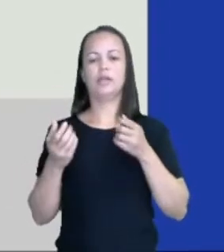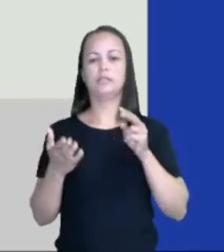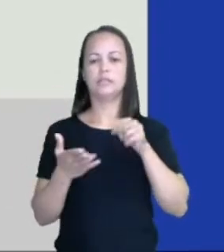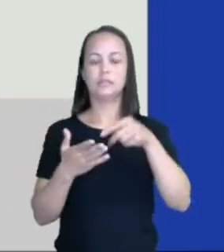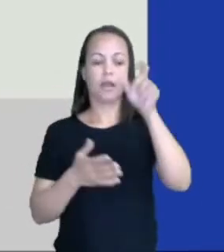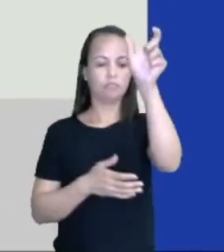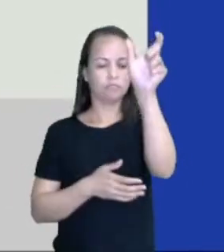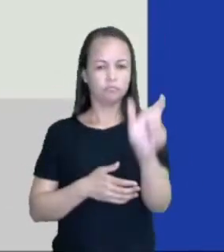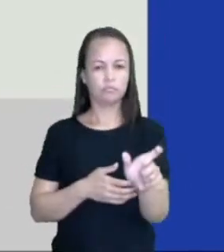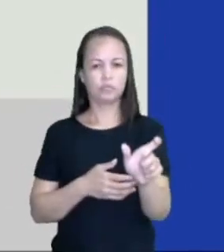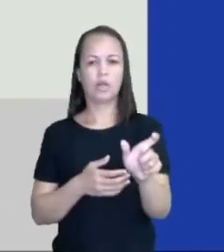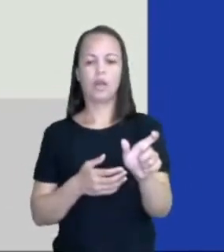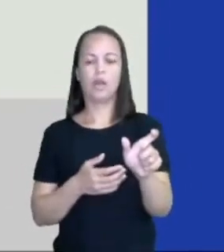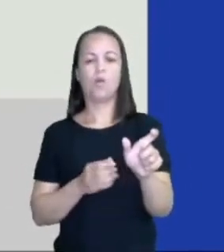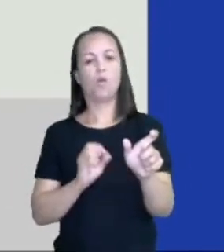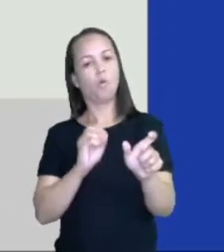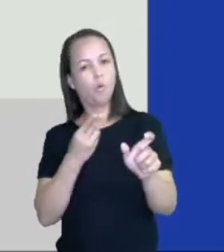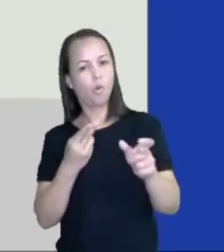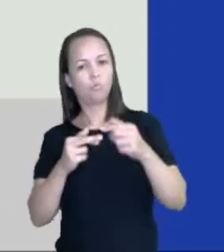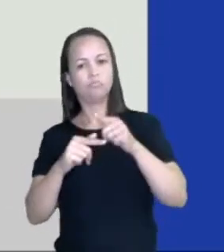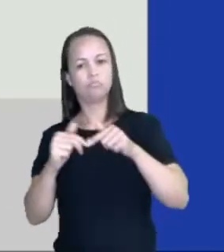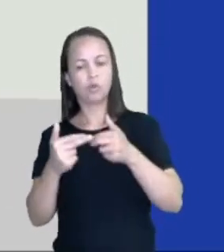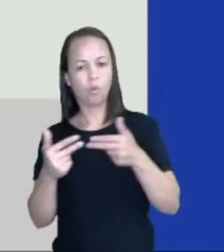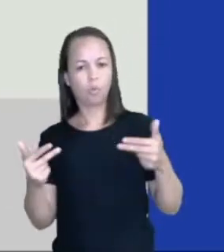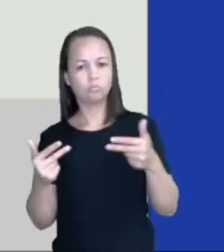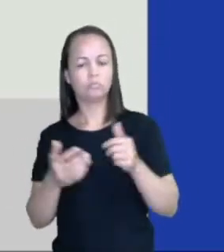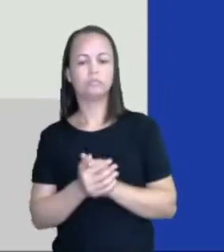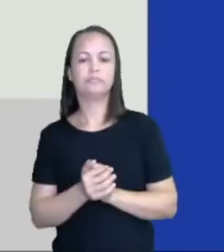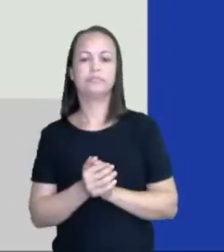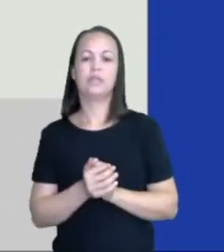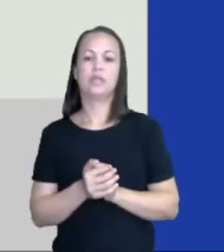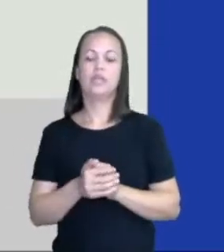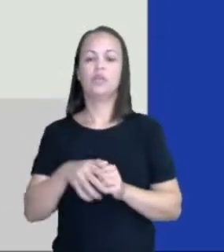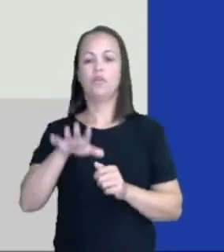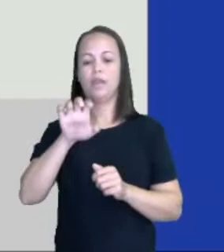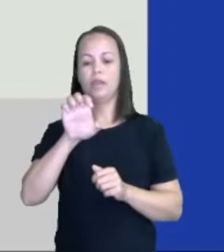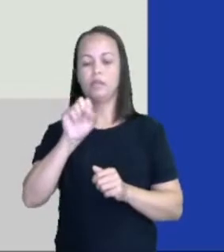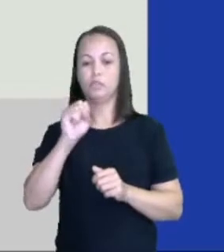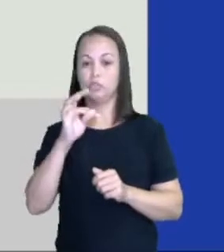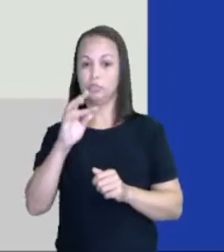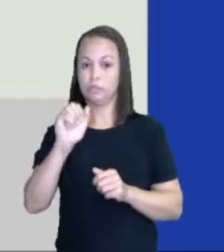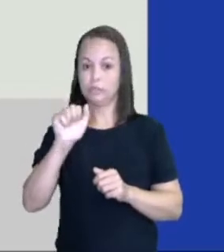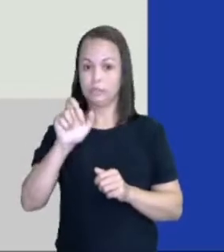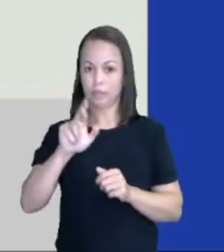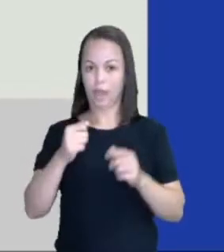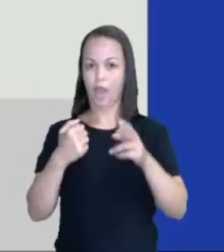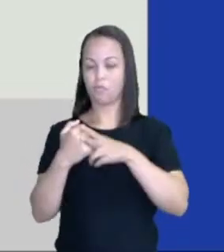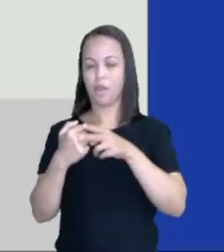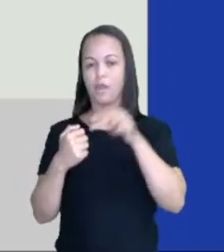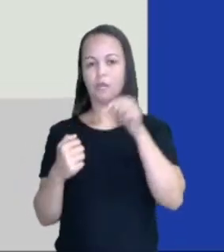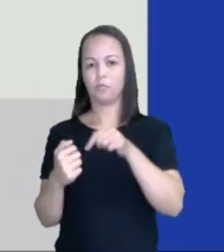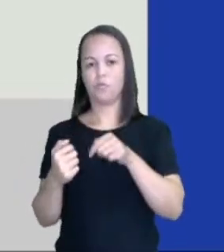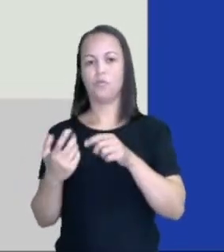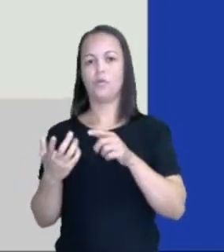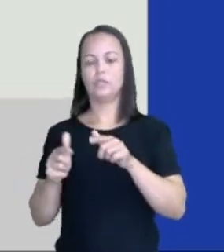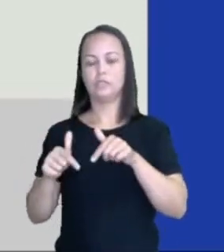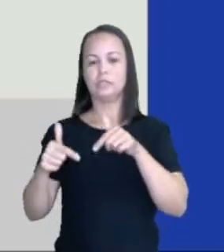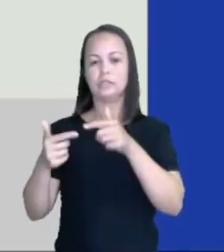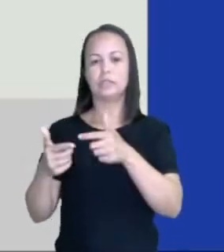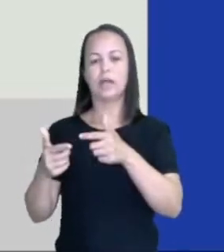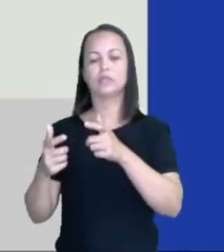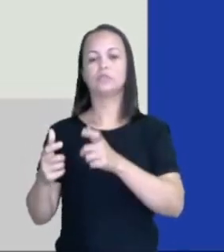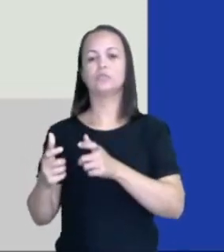uma pessoa ou coisa. E o verbo estar denota situação e estado, e